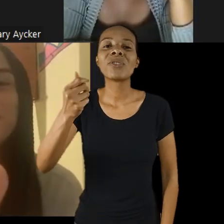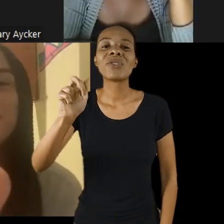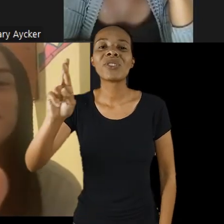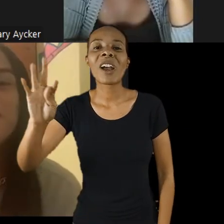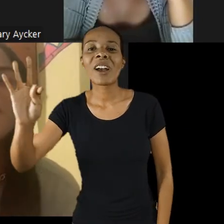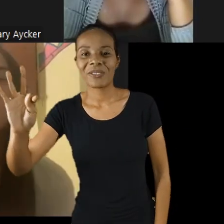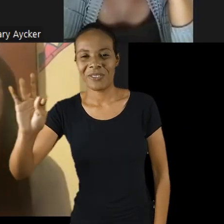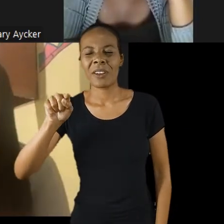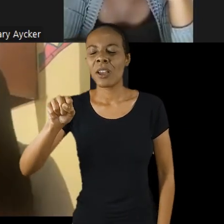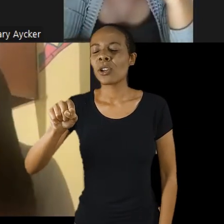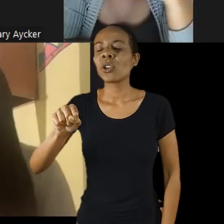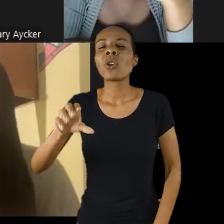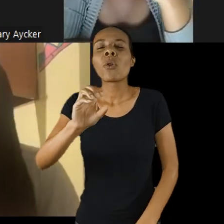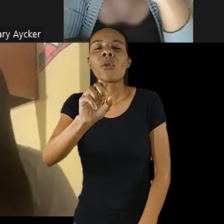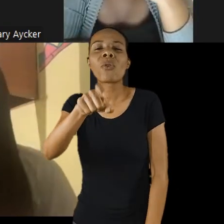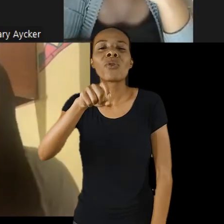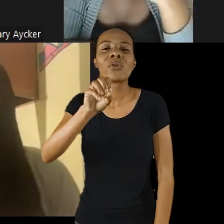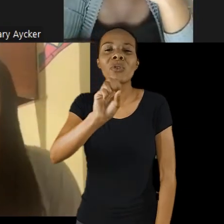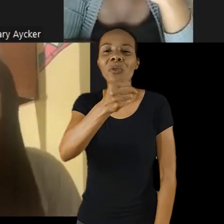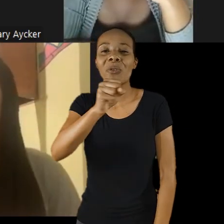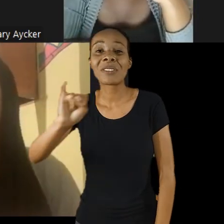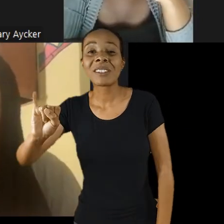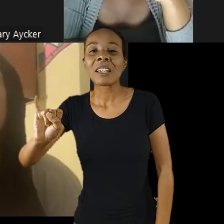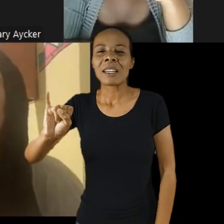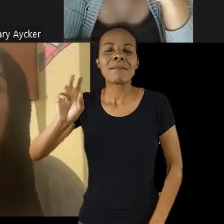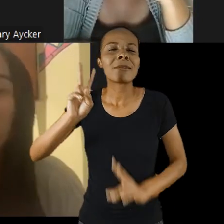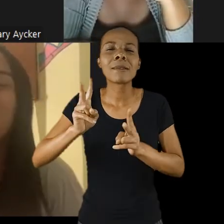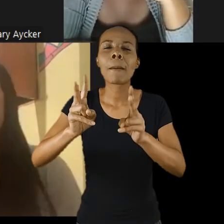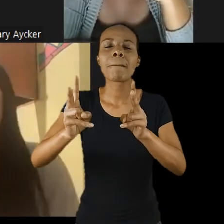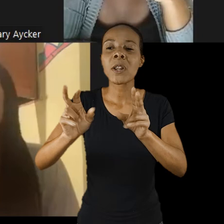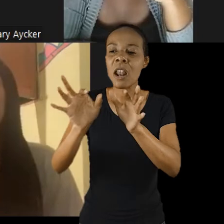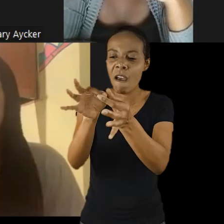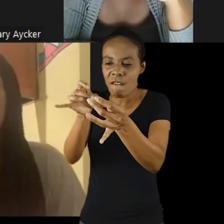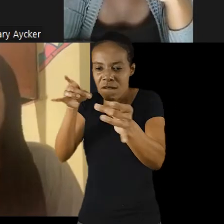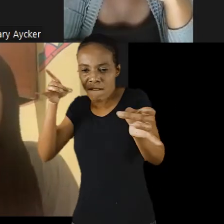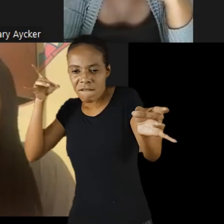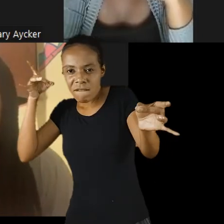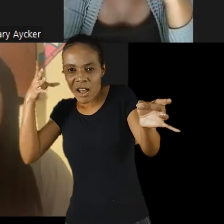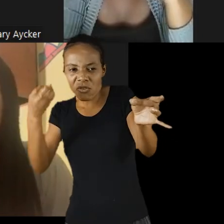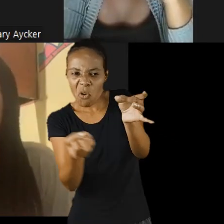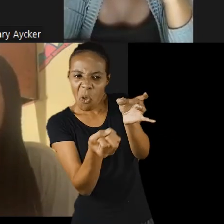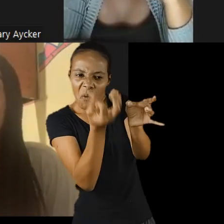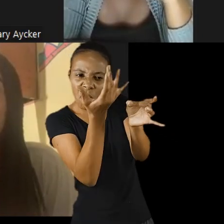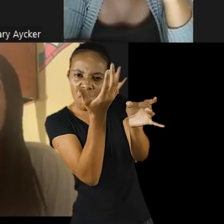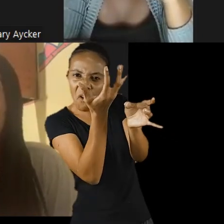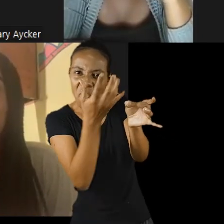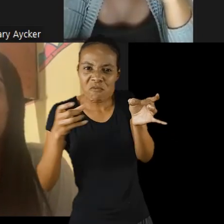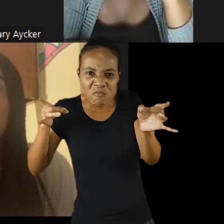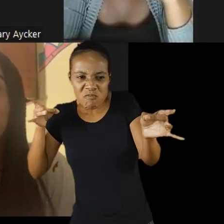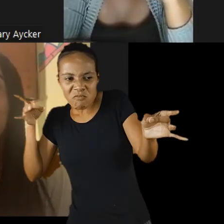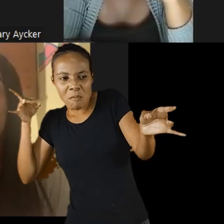sua, que toda vez que você lançar, se alastre numa intensidade muito grande. O que eu desejo para você, minha